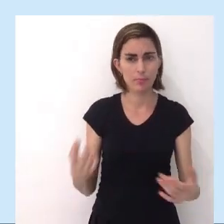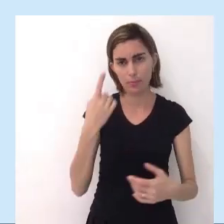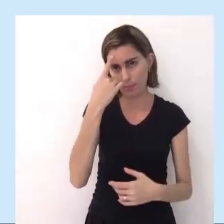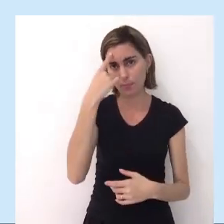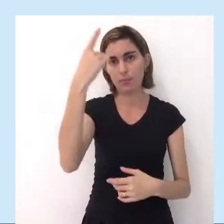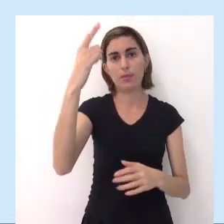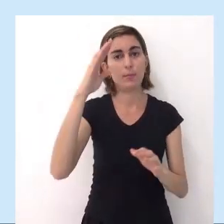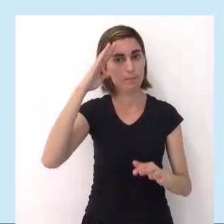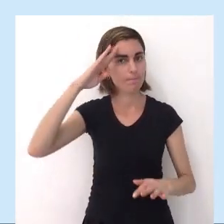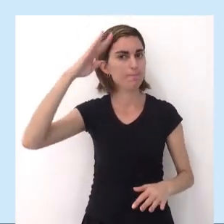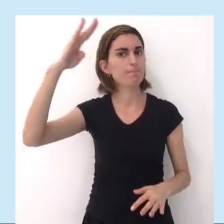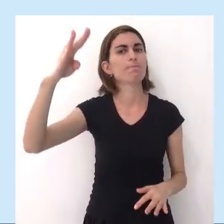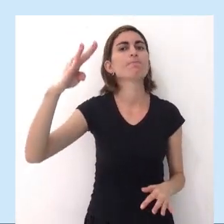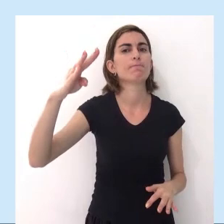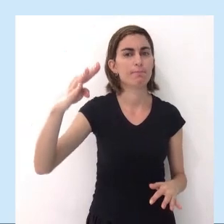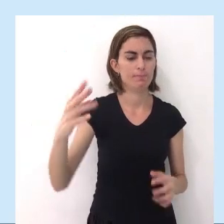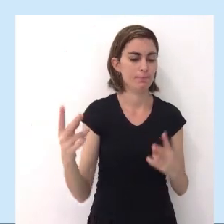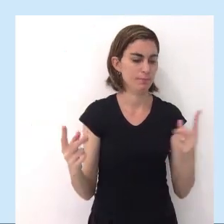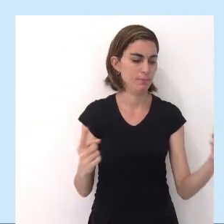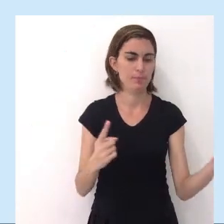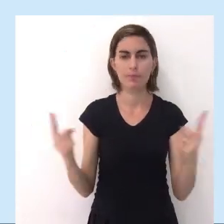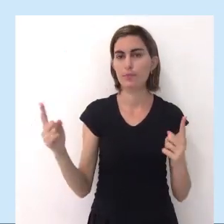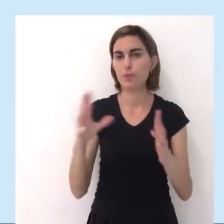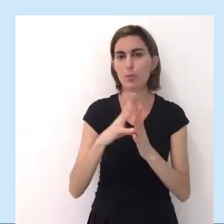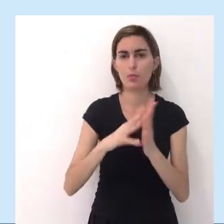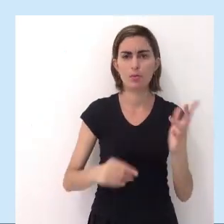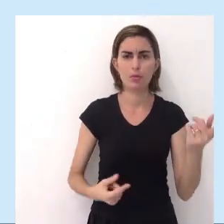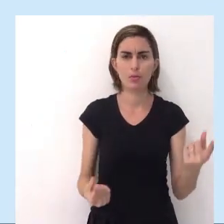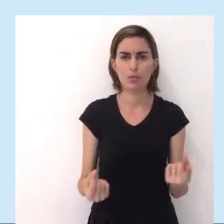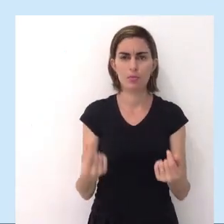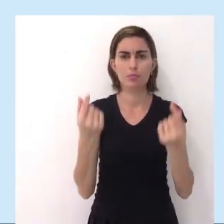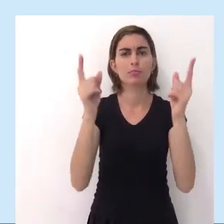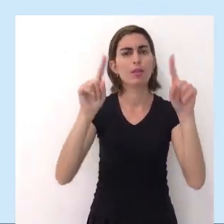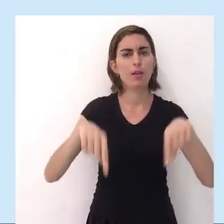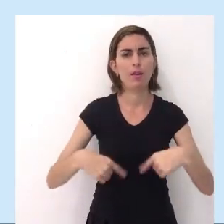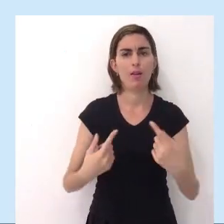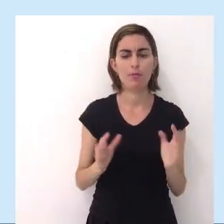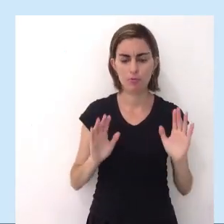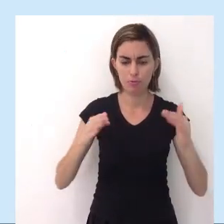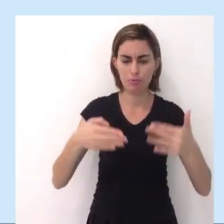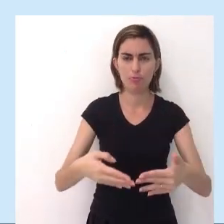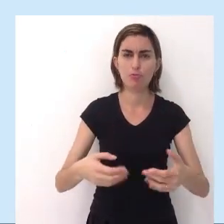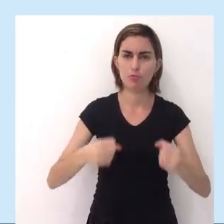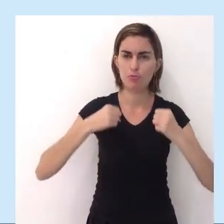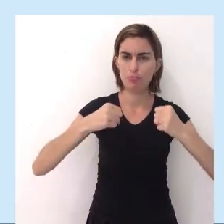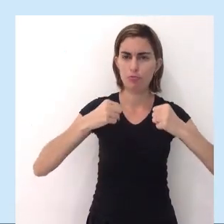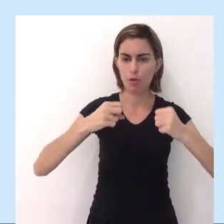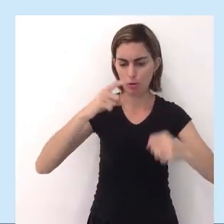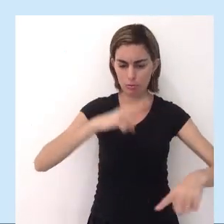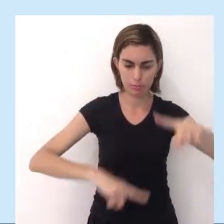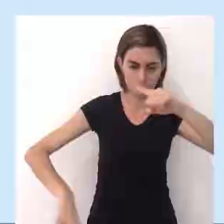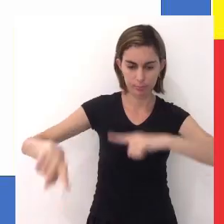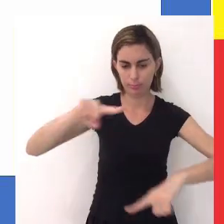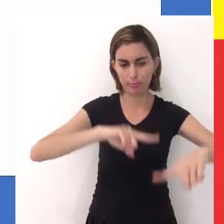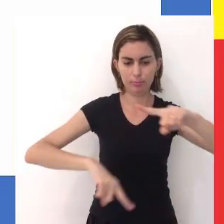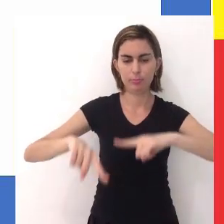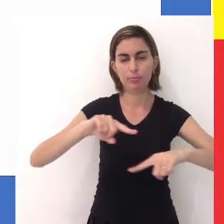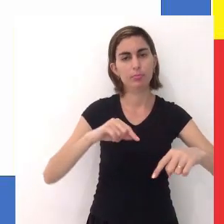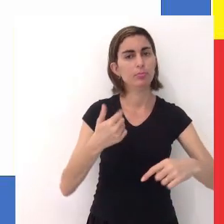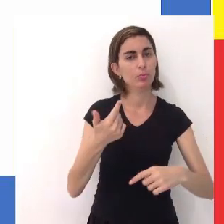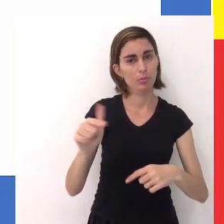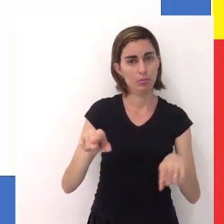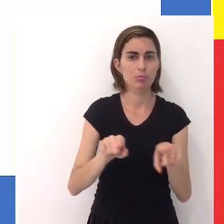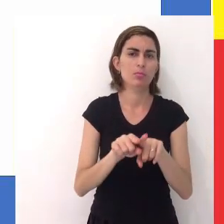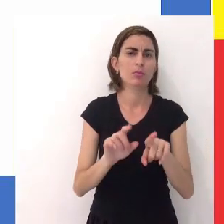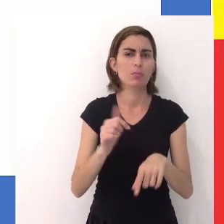a ideia principal mesmo desses dois modelos econômicos era de concentrar poder, tá? De conseguir dominar. Tá? Um outro